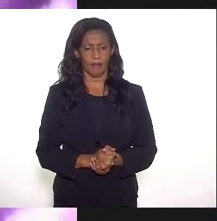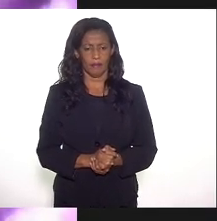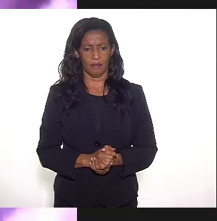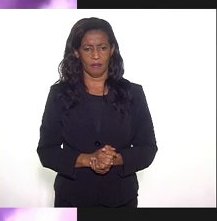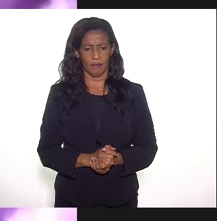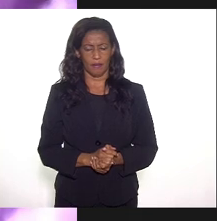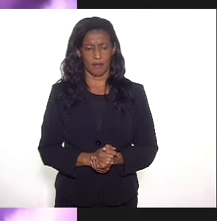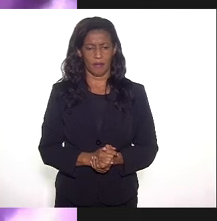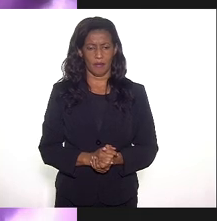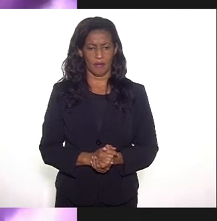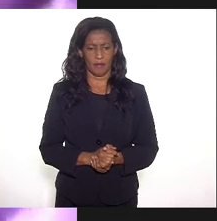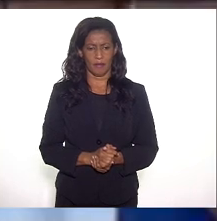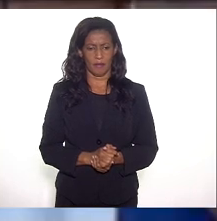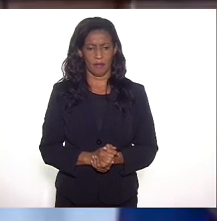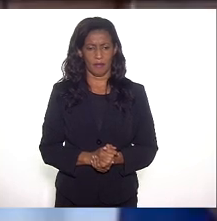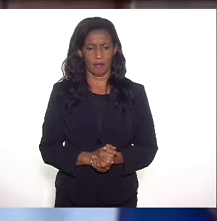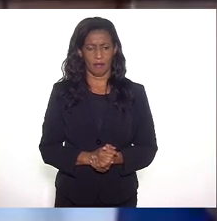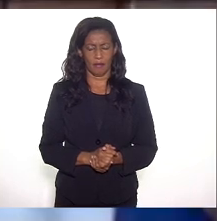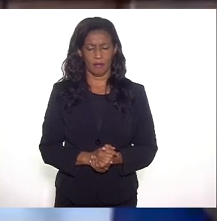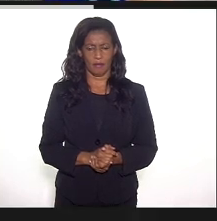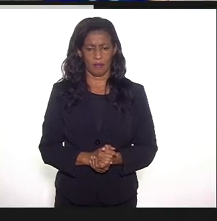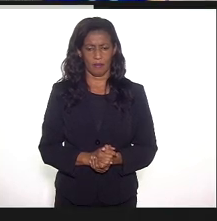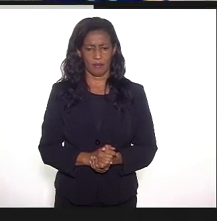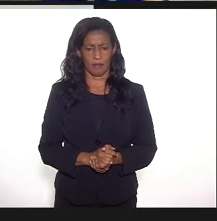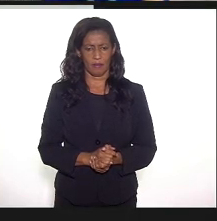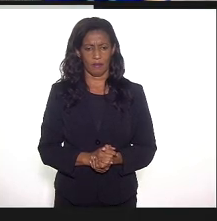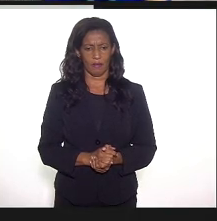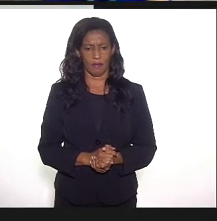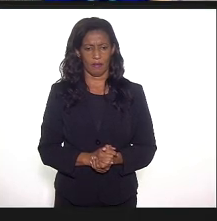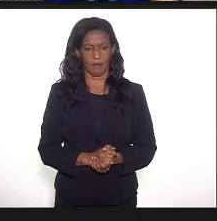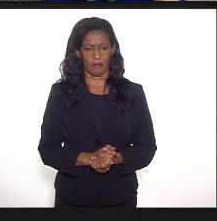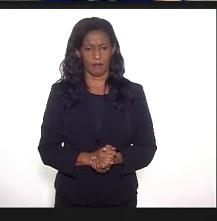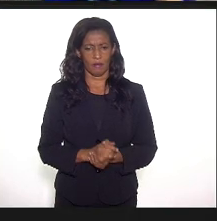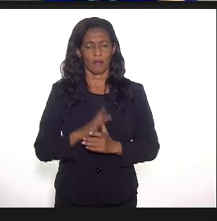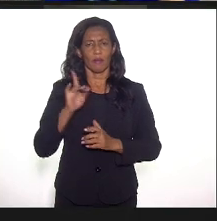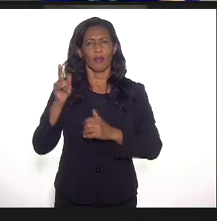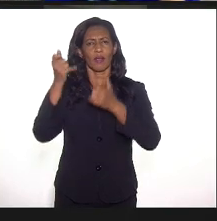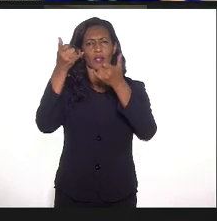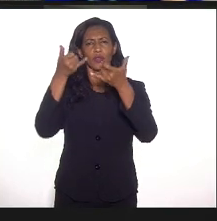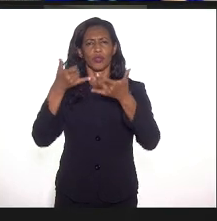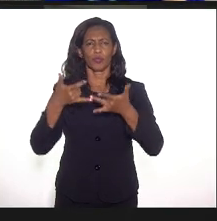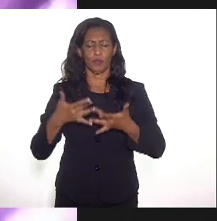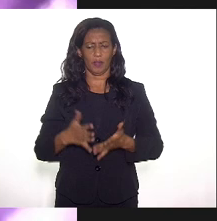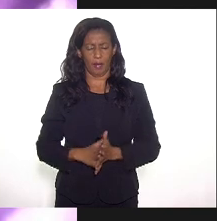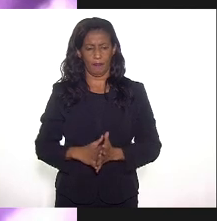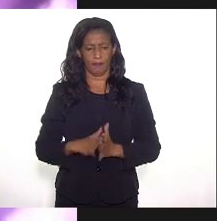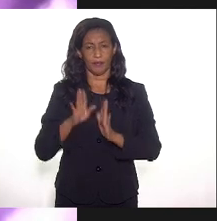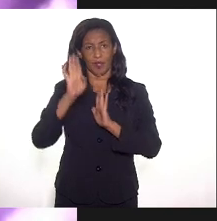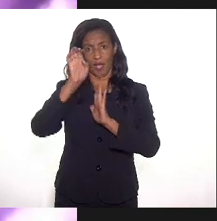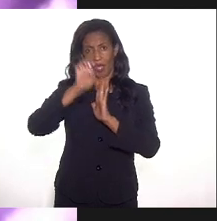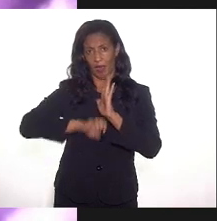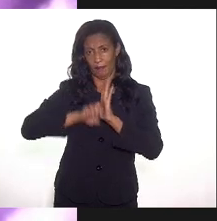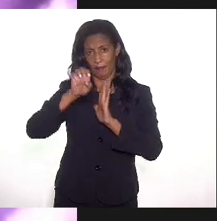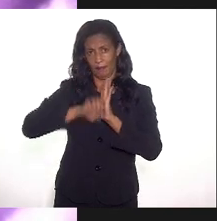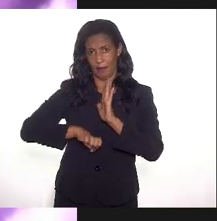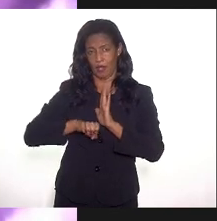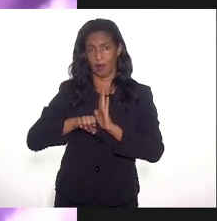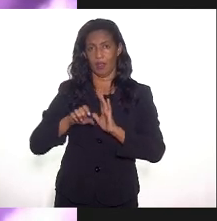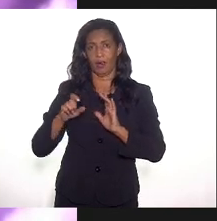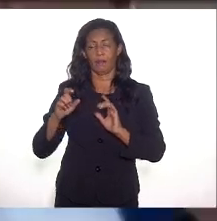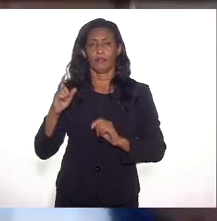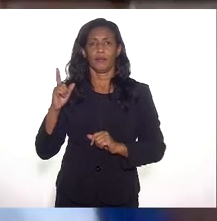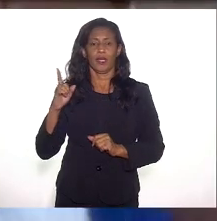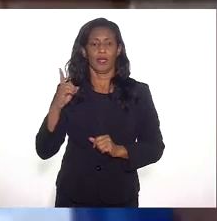desaparecer. Questão de ordem, e assim, presidente, deixa eu explicar um negócio. A emenda é da deputada Dani